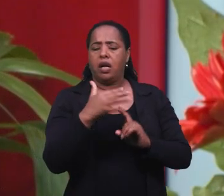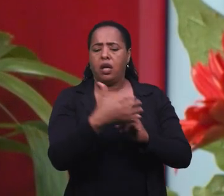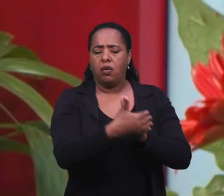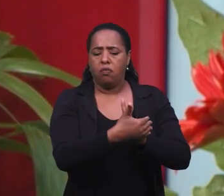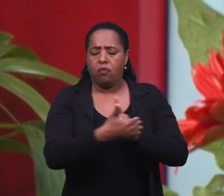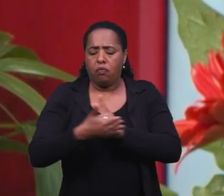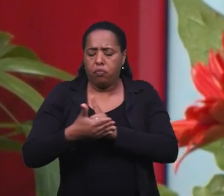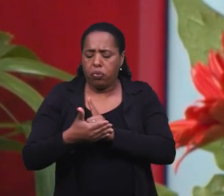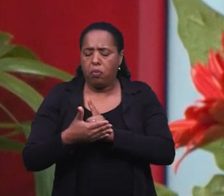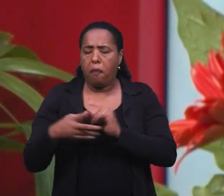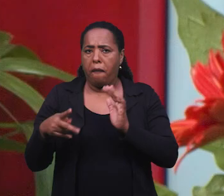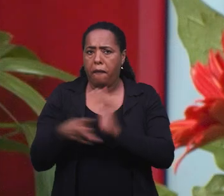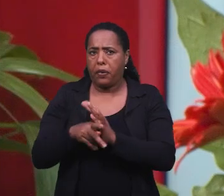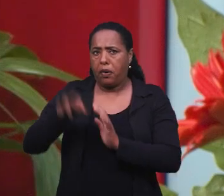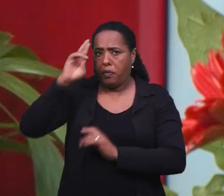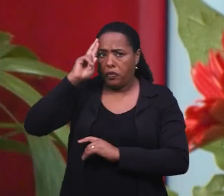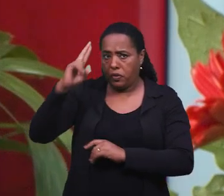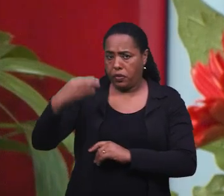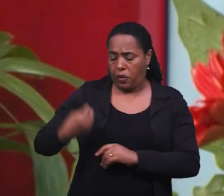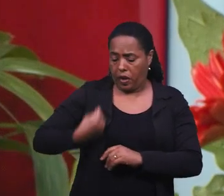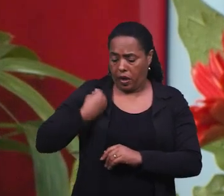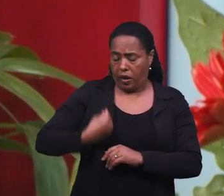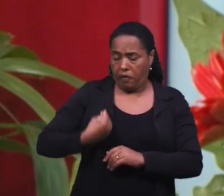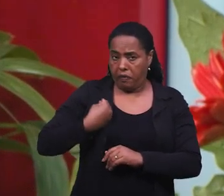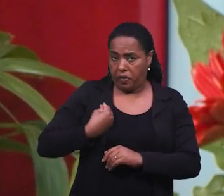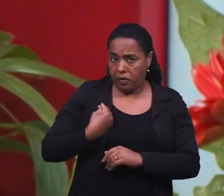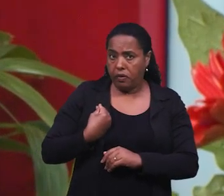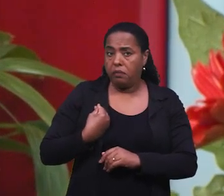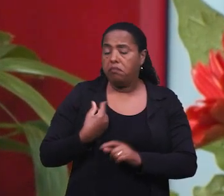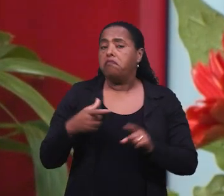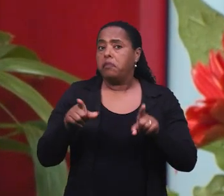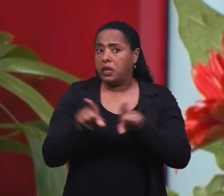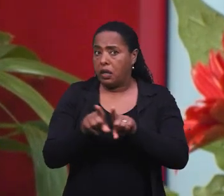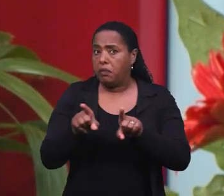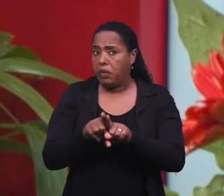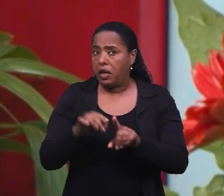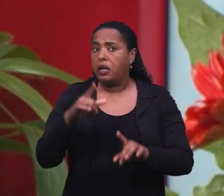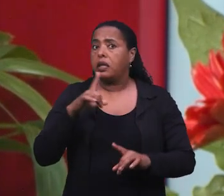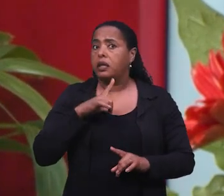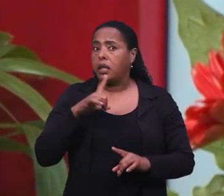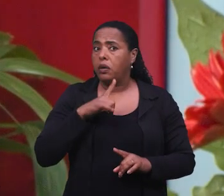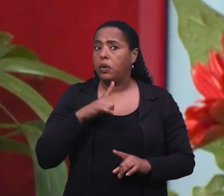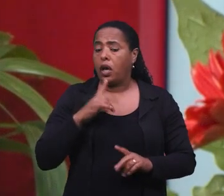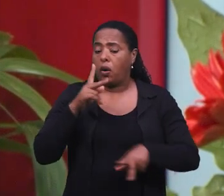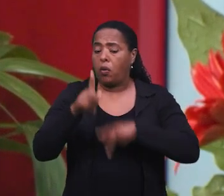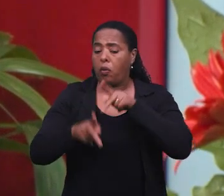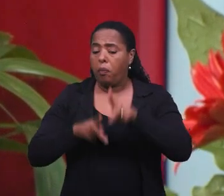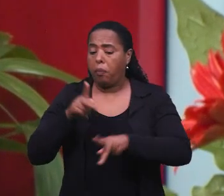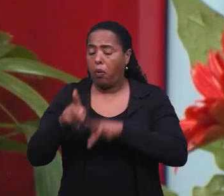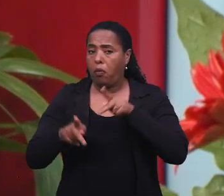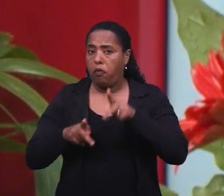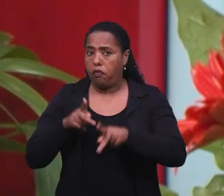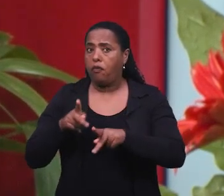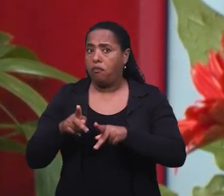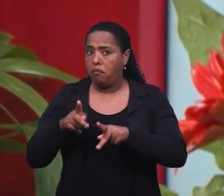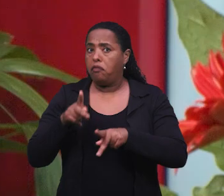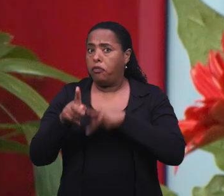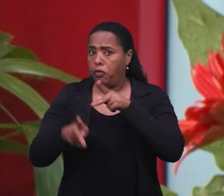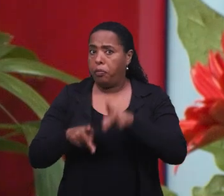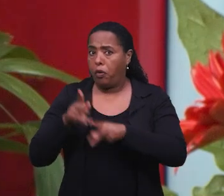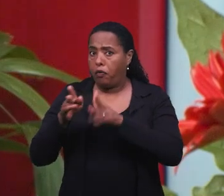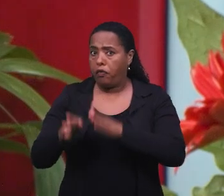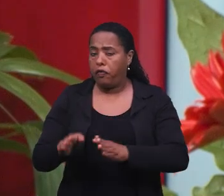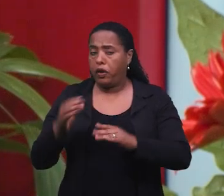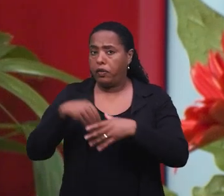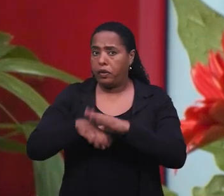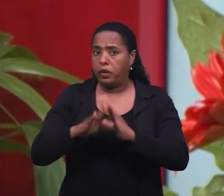né, recebemos os bons conselhos dos irmãos mais experientes, né, como pastores, outros pastores também idosos,